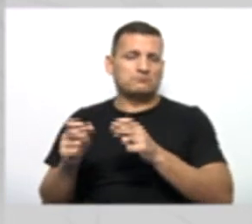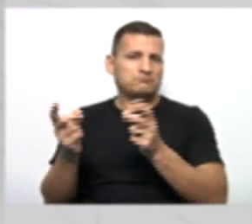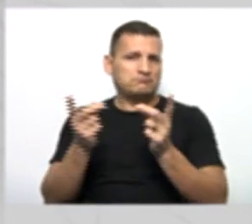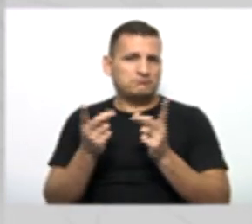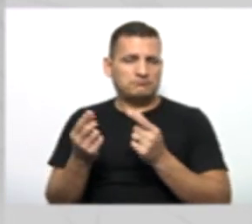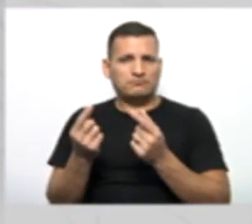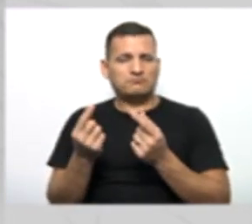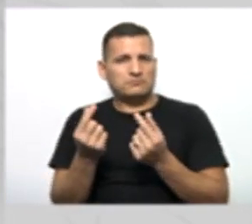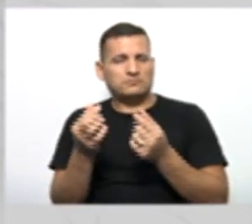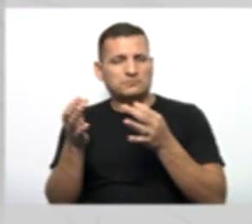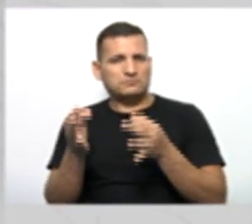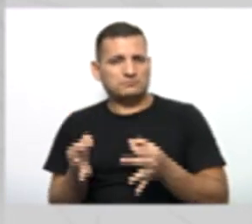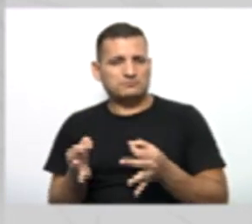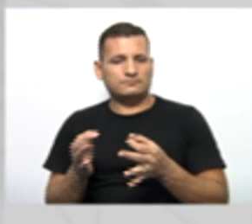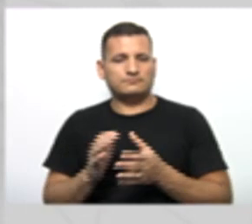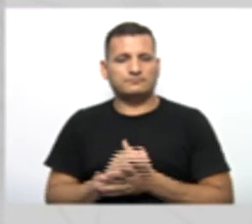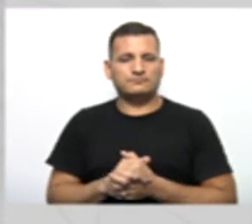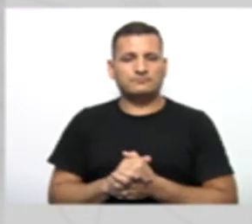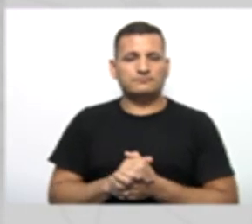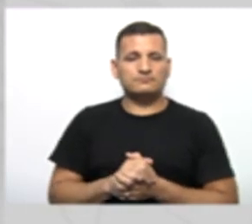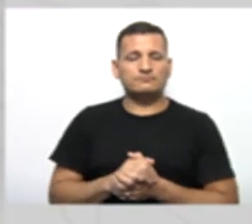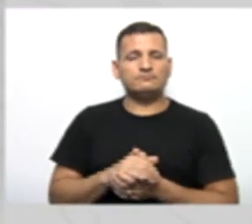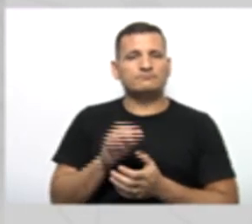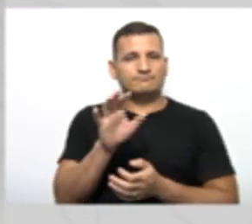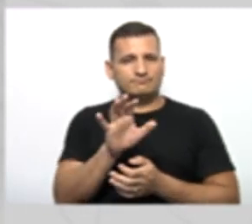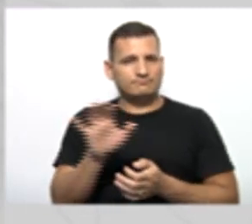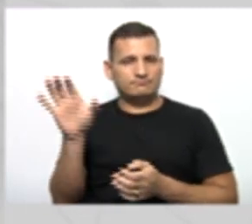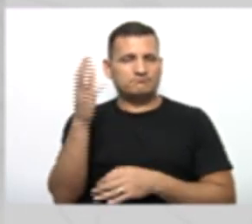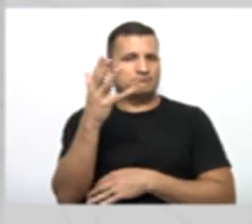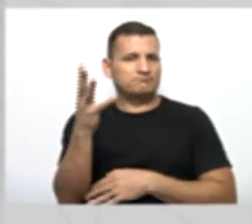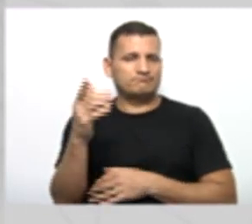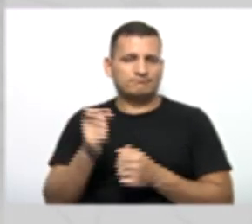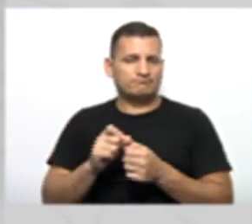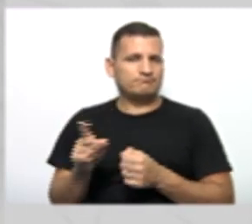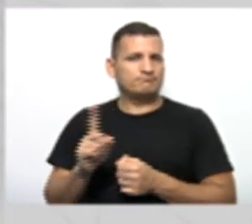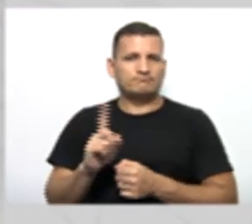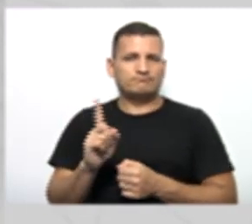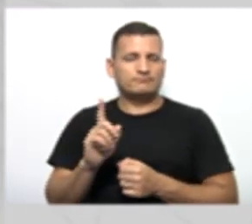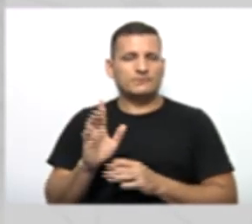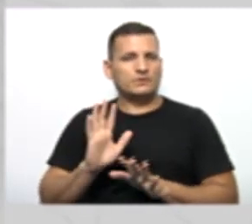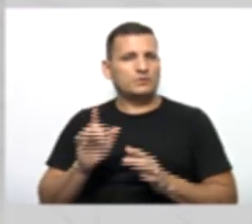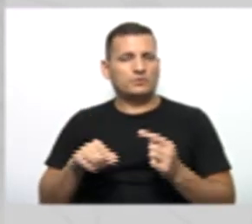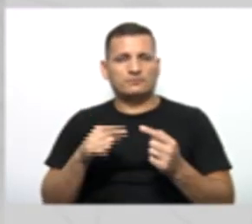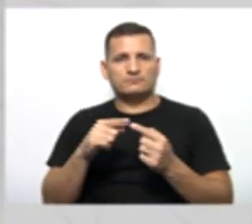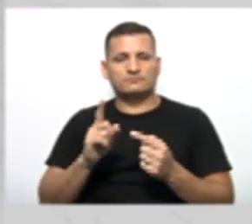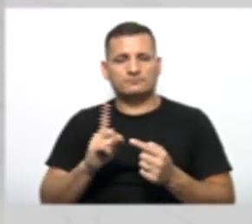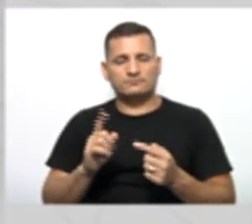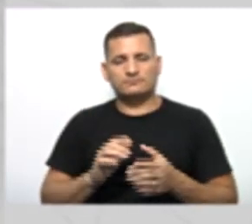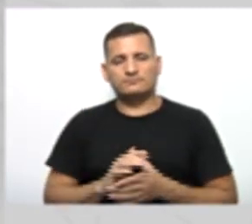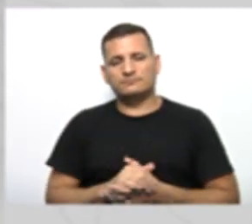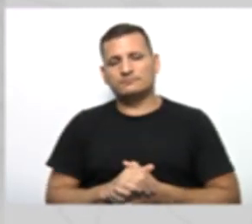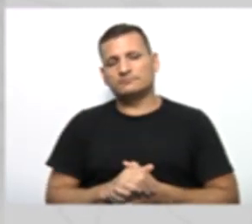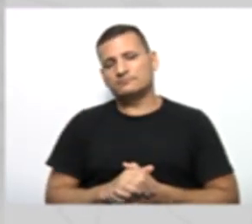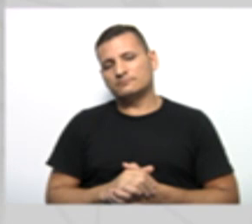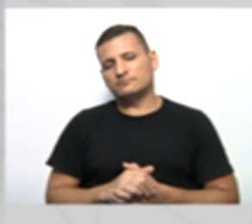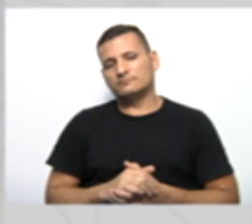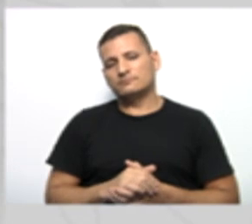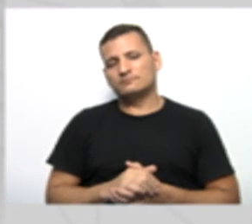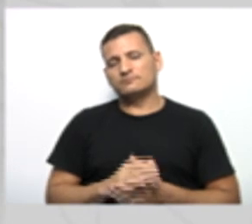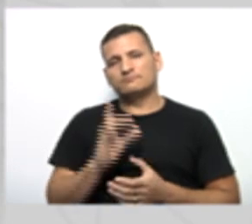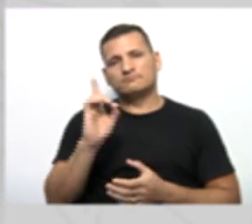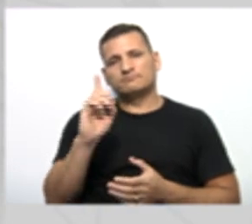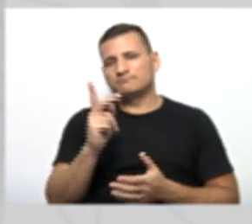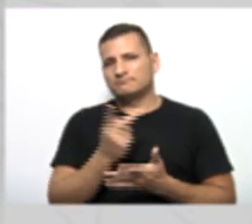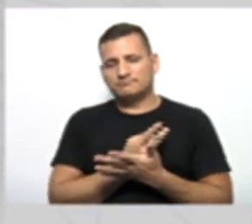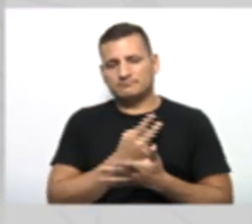valor justo. O zoneamento ambiental não faz isso e nem o objetivo. Também a alternativa D está